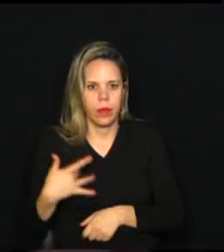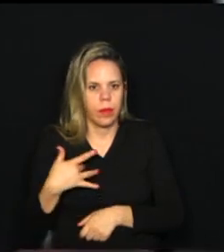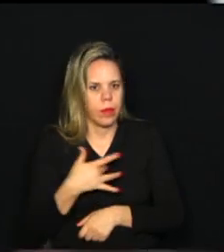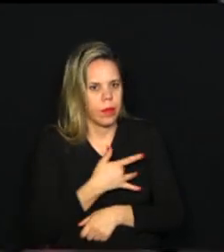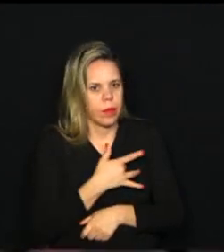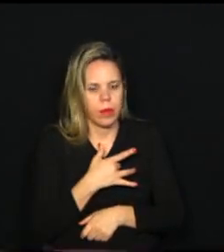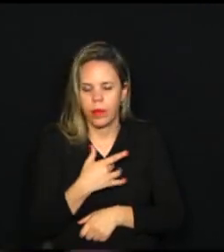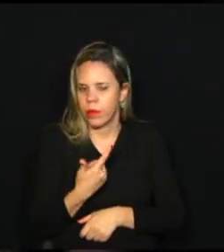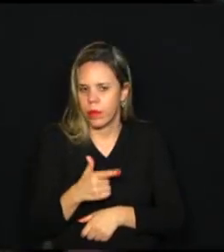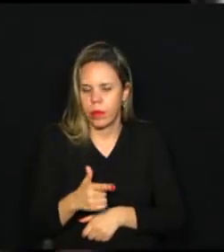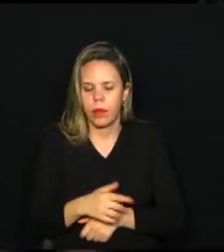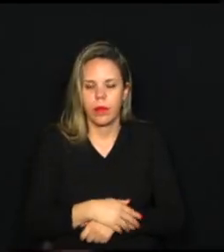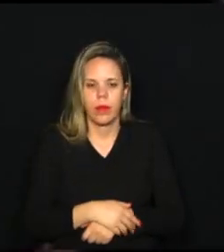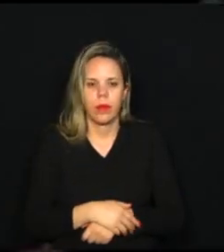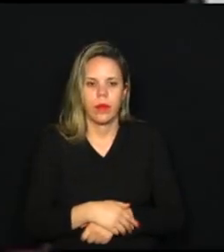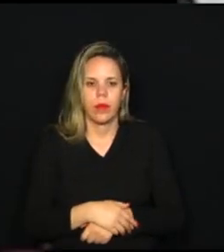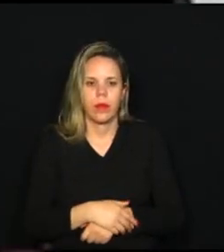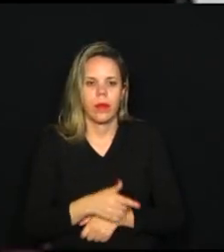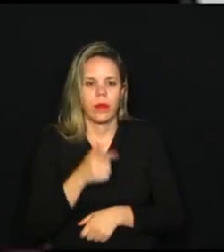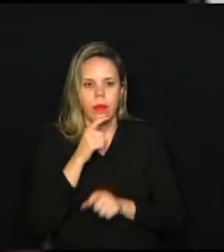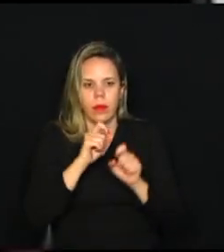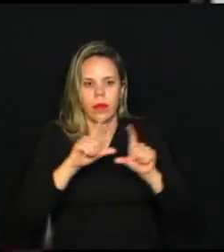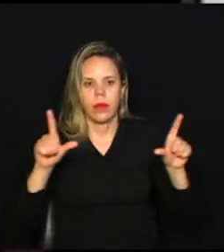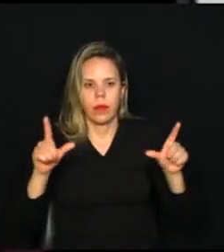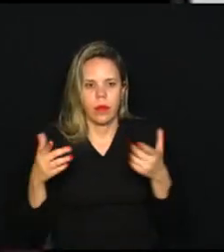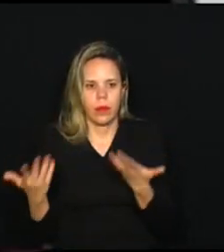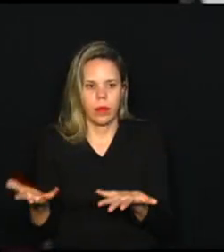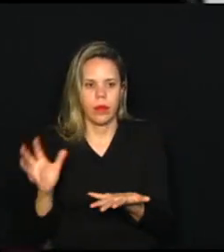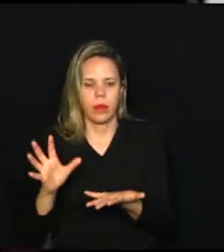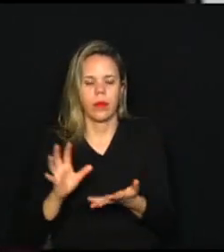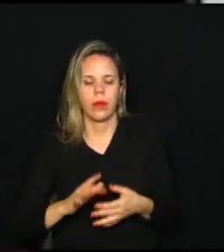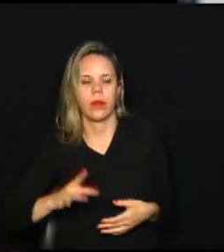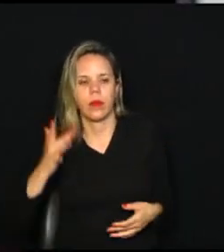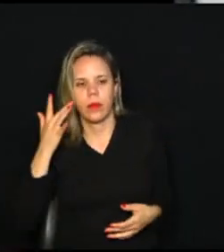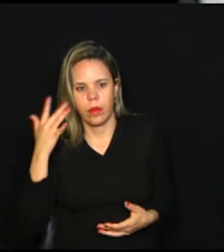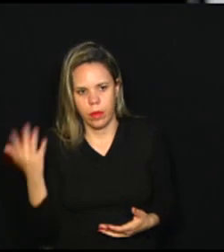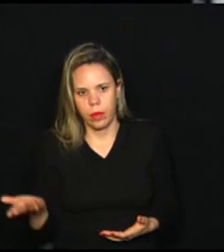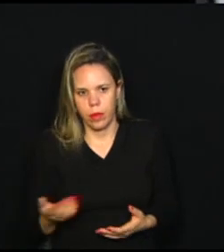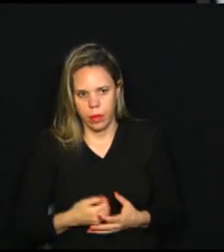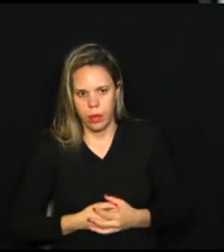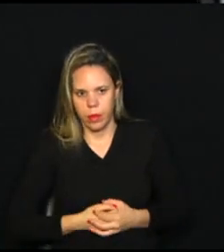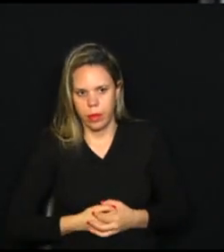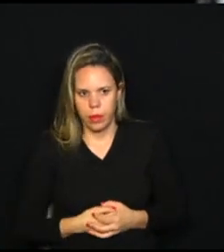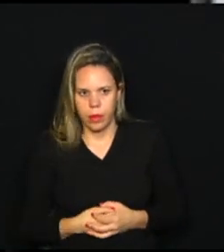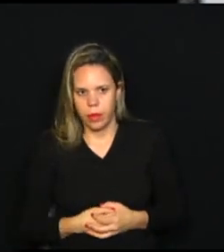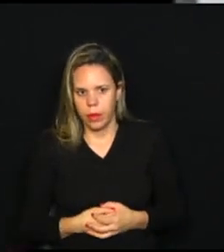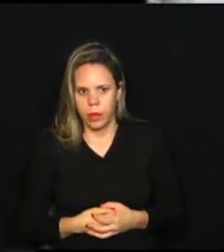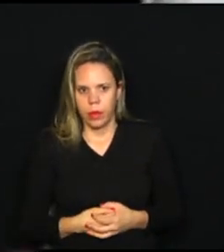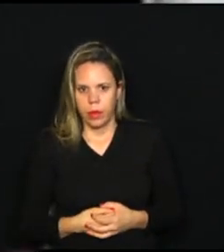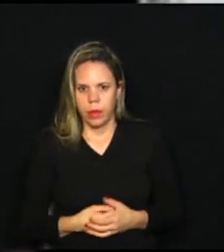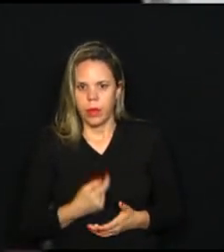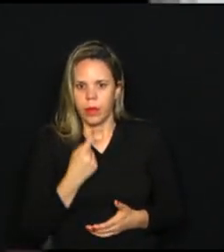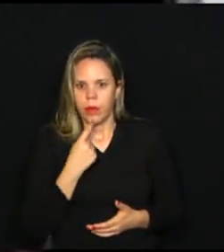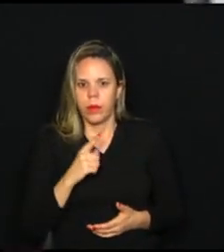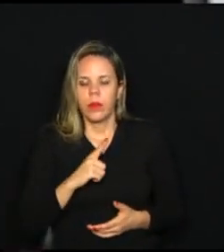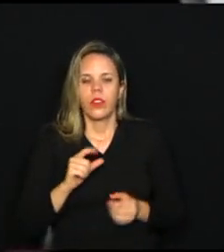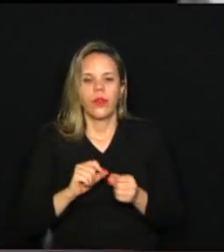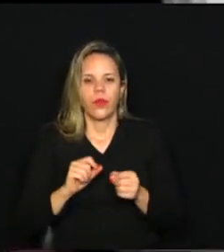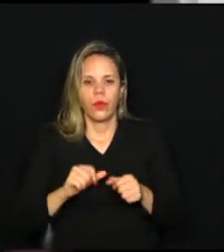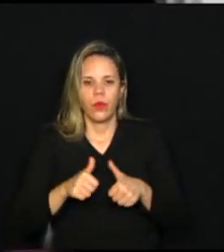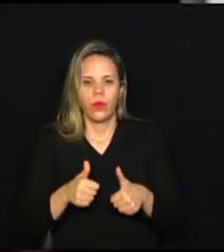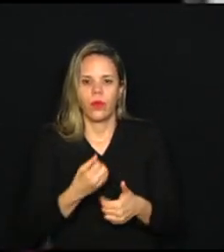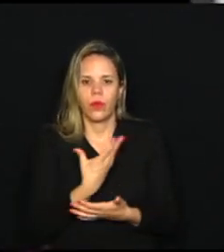básico. Então, não vou conseguir colocar aqui um pouco o mapa, mas acho que isso Campinas tem feito muito